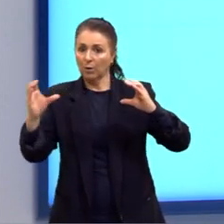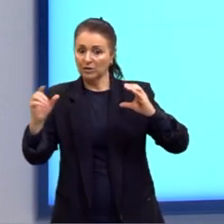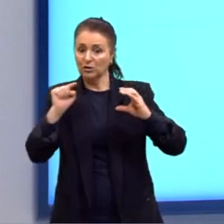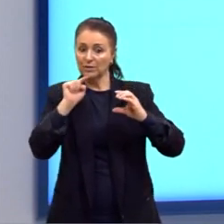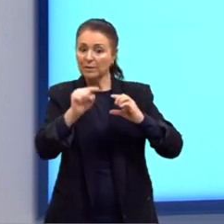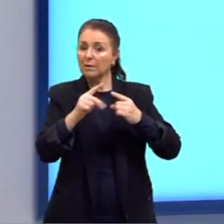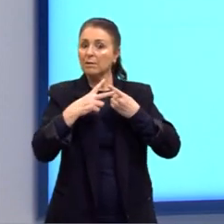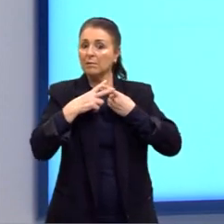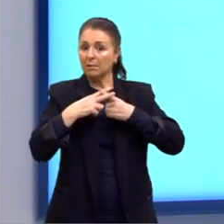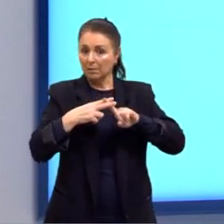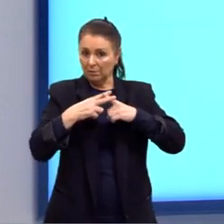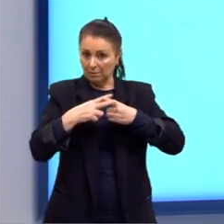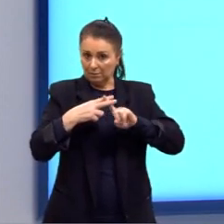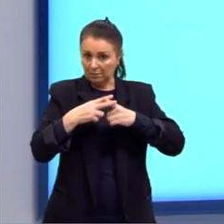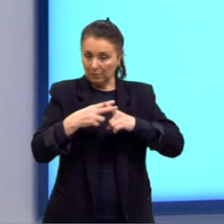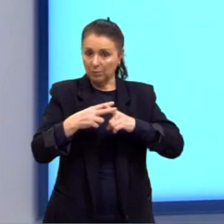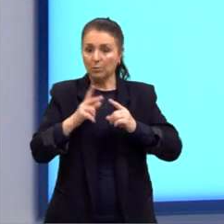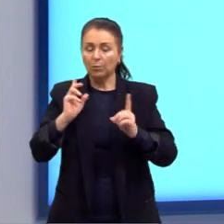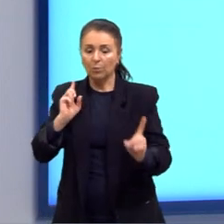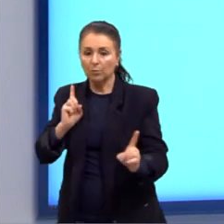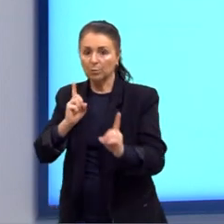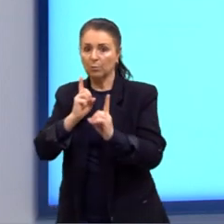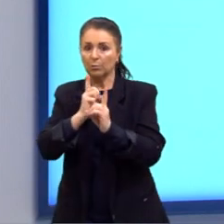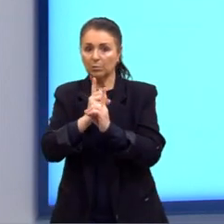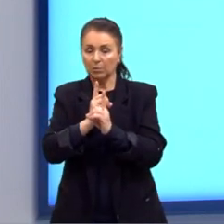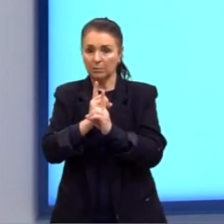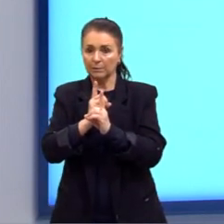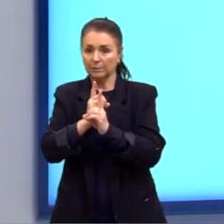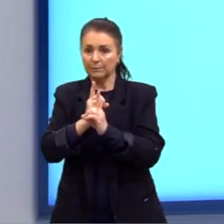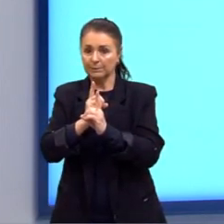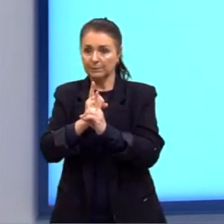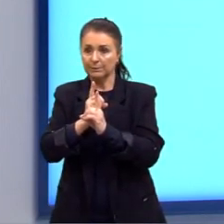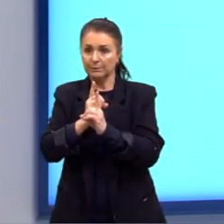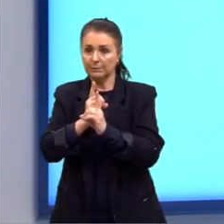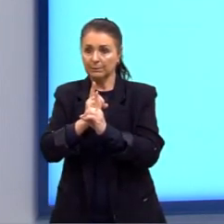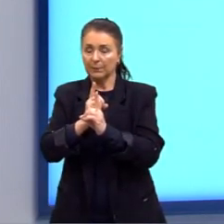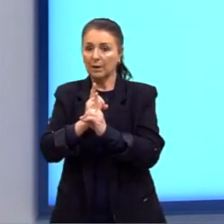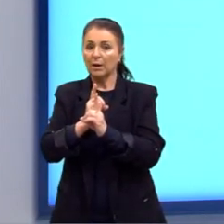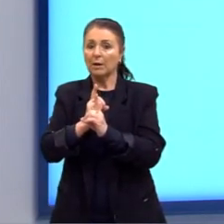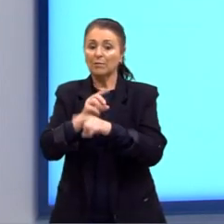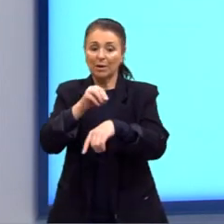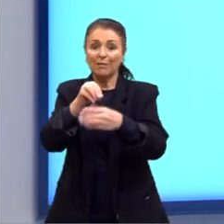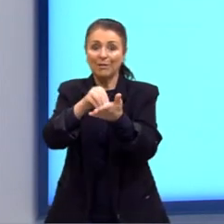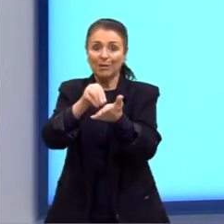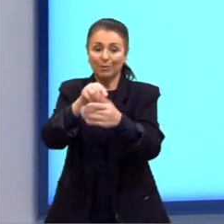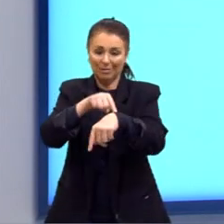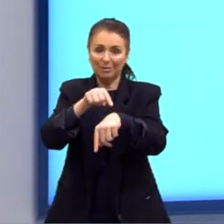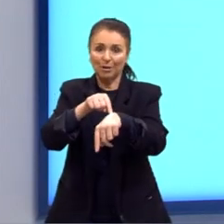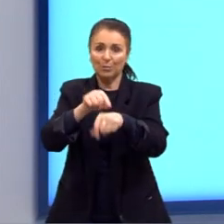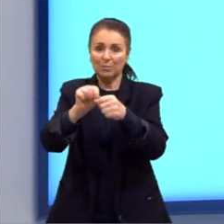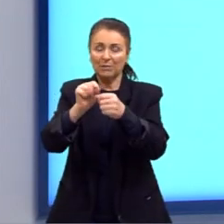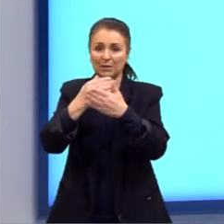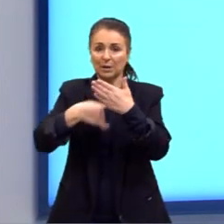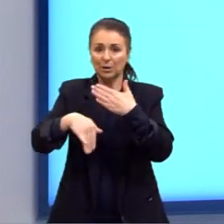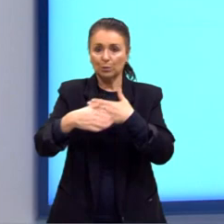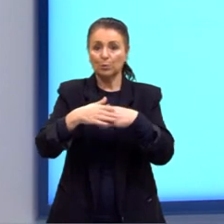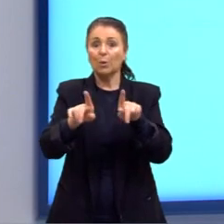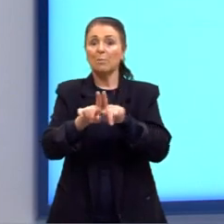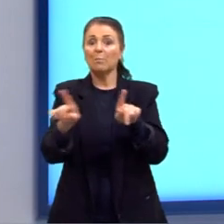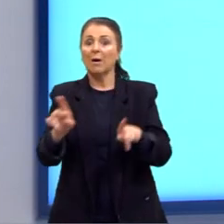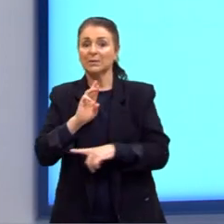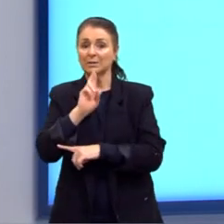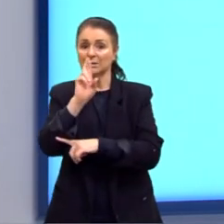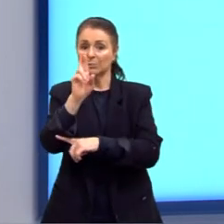equipamento a gente vai chegar então né pelo tempo tá pessoal não vou conseguir resolver totalmente com vocês mas a gente chega